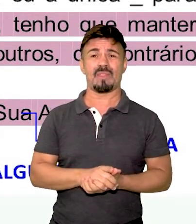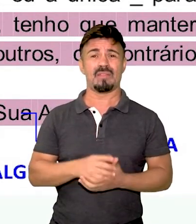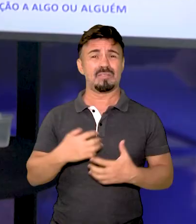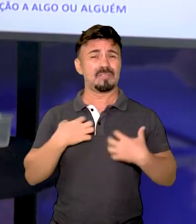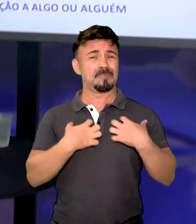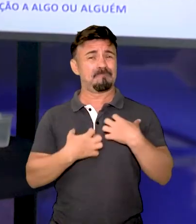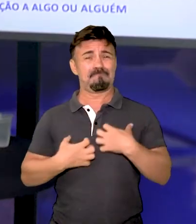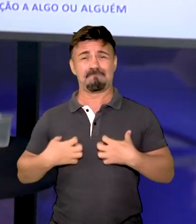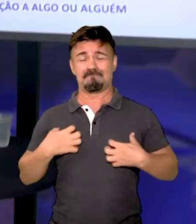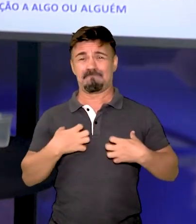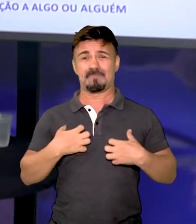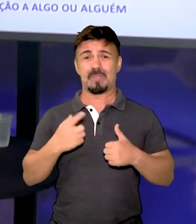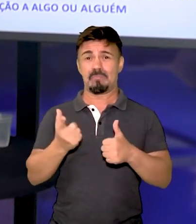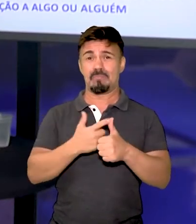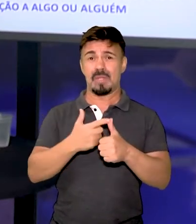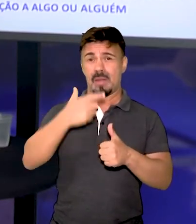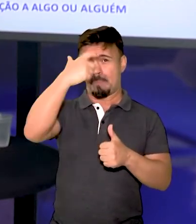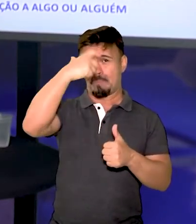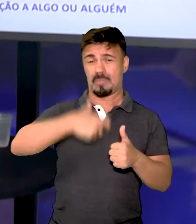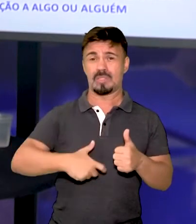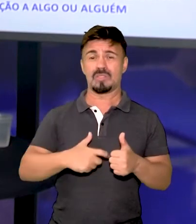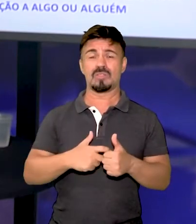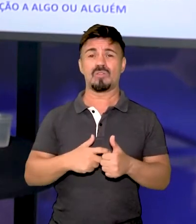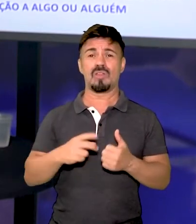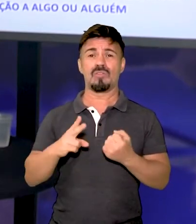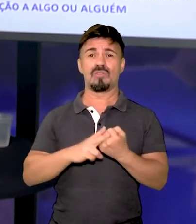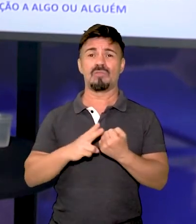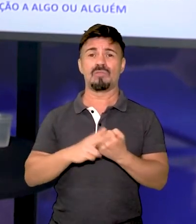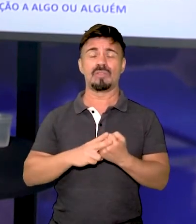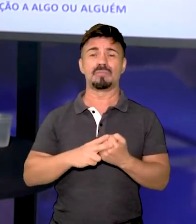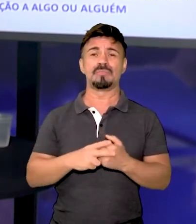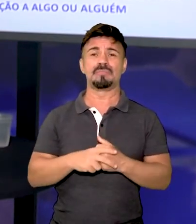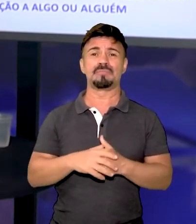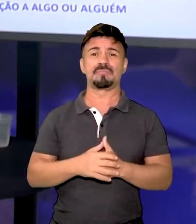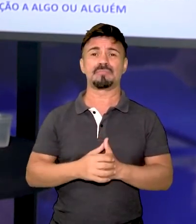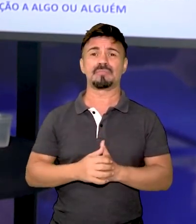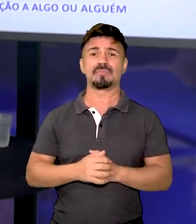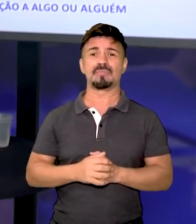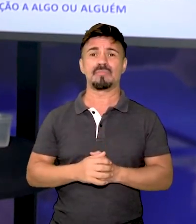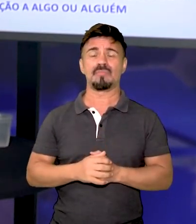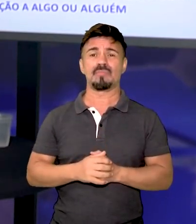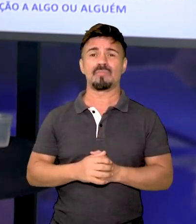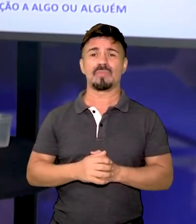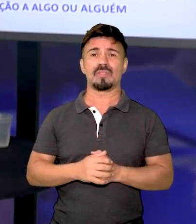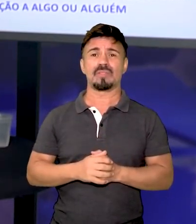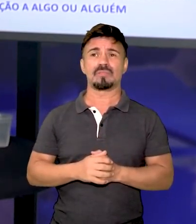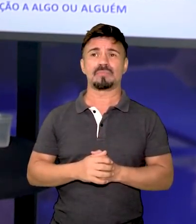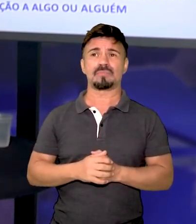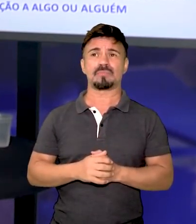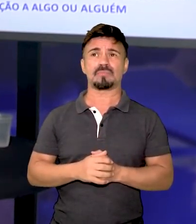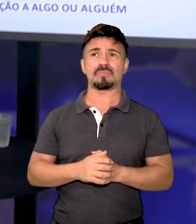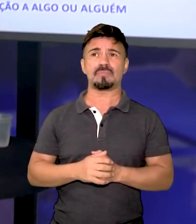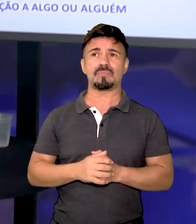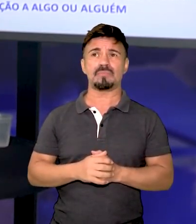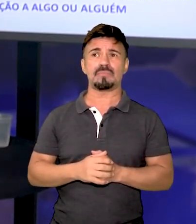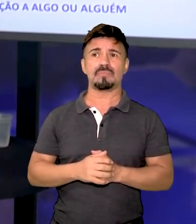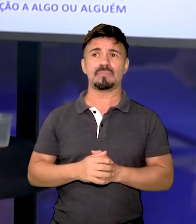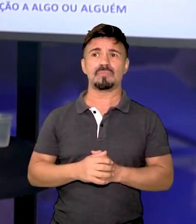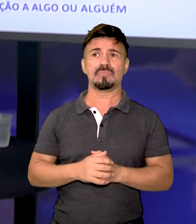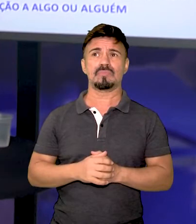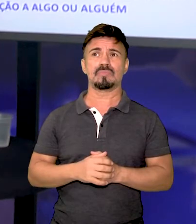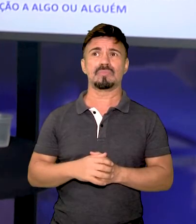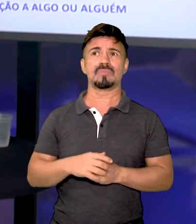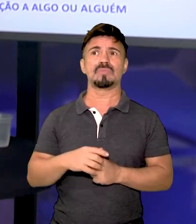aborrecida. Então, a primeira pessoa do verbo aí, justamente colocando nessa página de diário. Aí nós